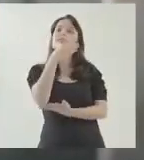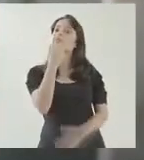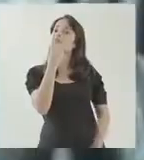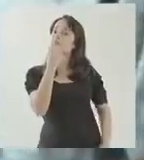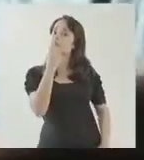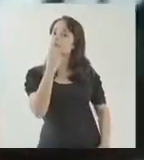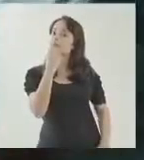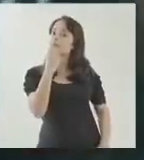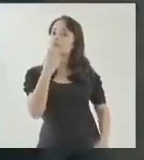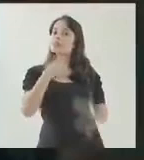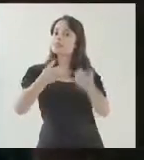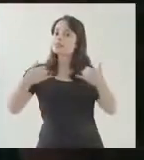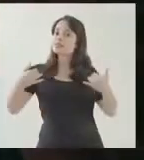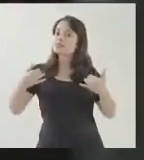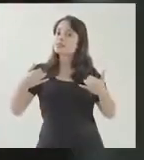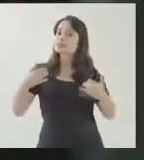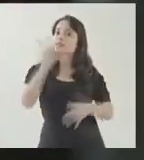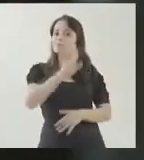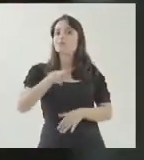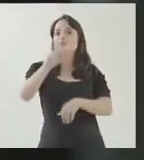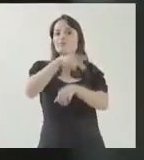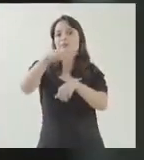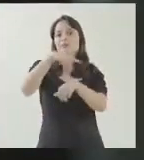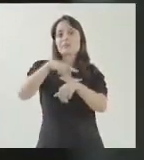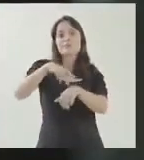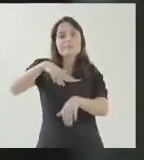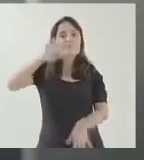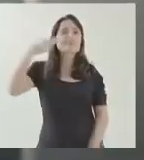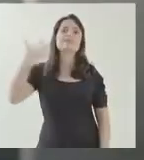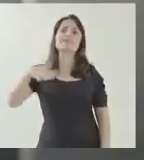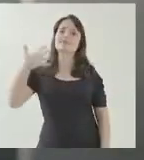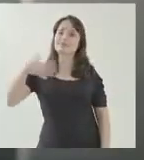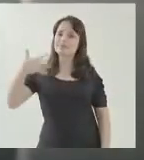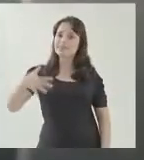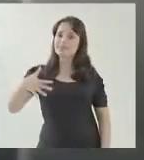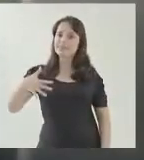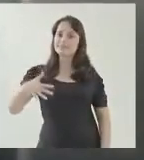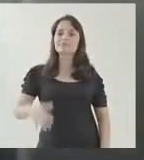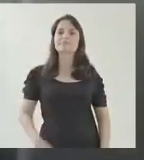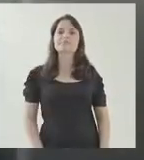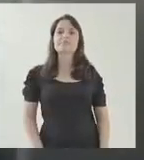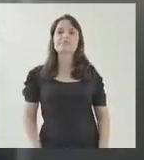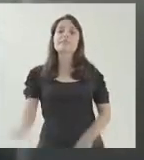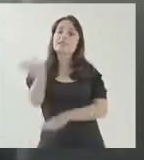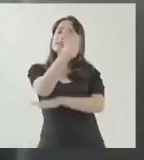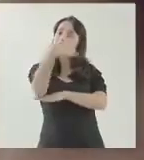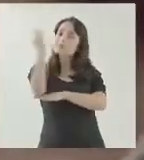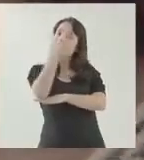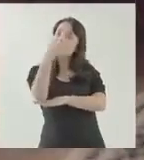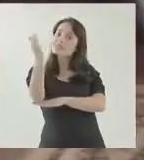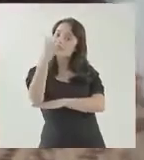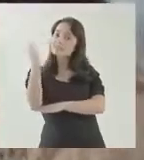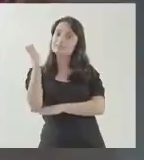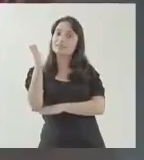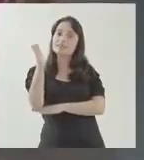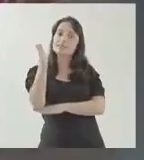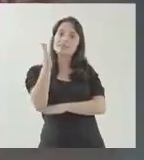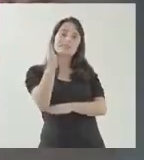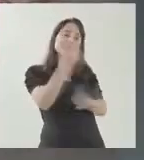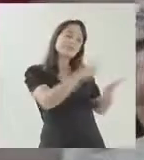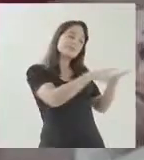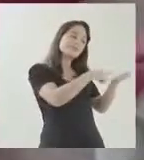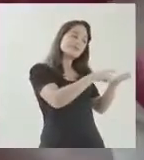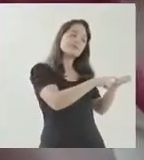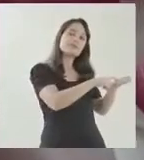bandeira vermelha, quer dizer que a geração de energia do país ficou mais cara. Com isso, a sua conta terá um acréscimo maior. Com as bandeiras